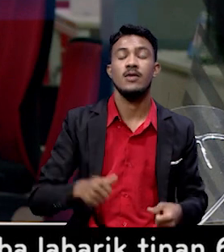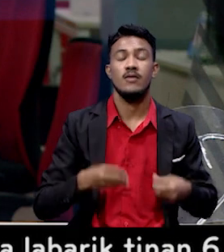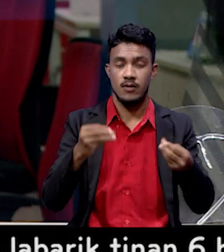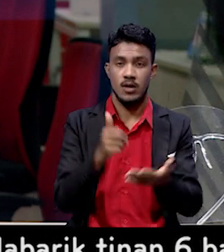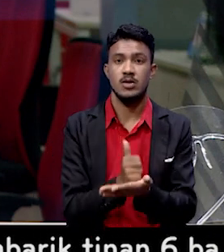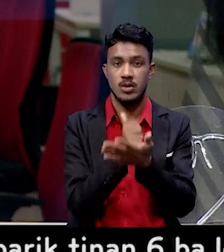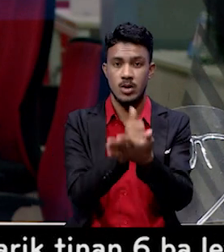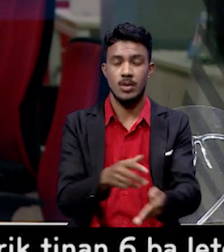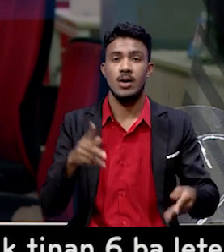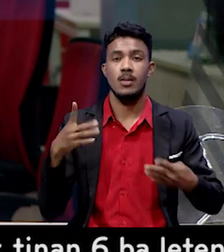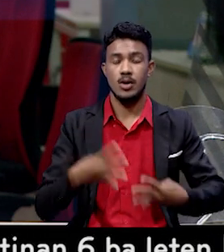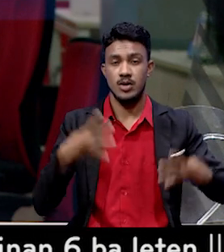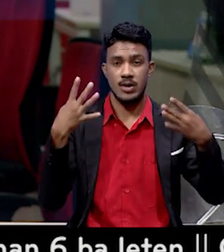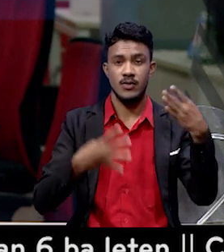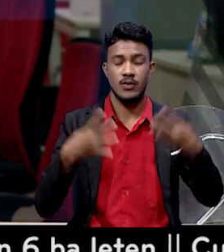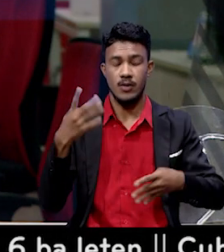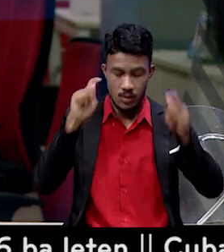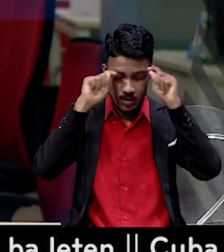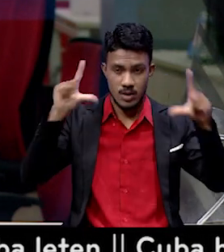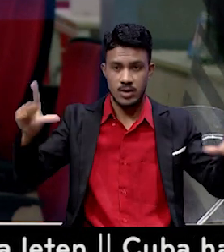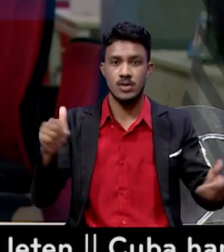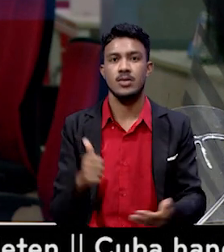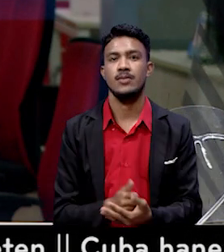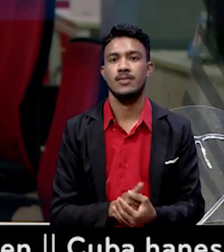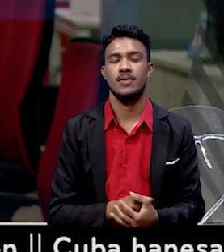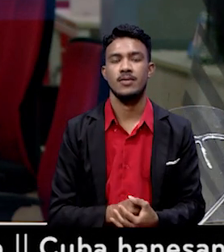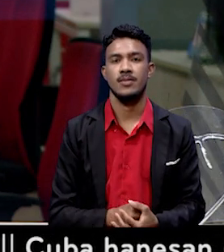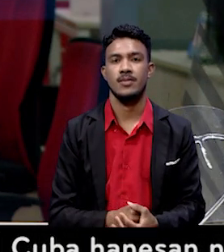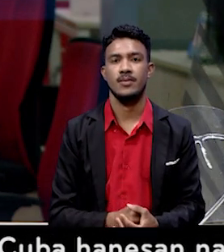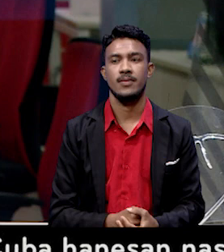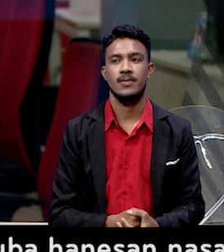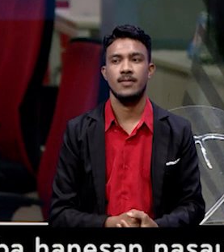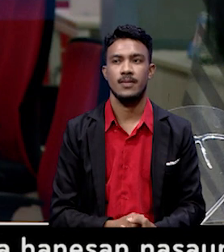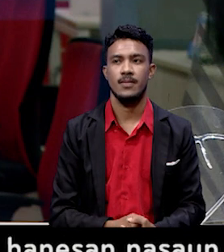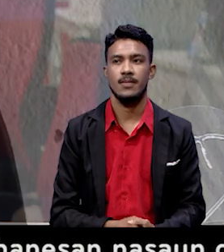no processo luta para a libertação pátria.